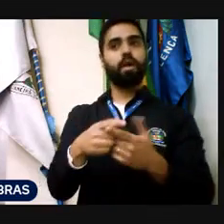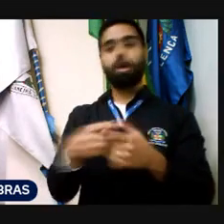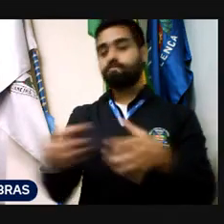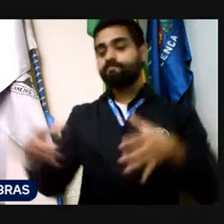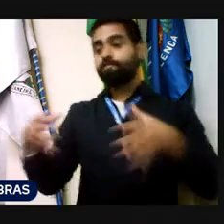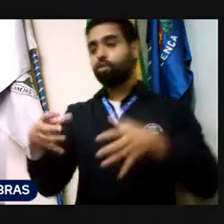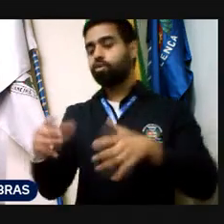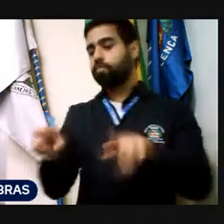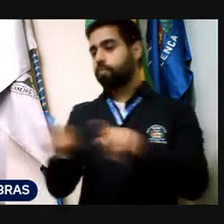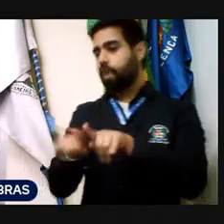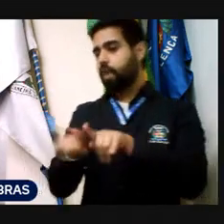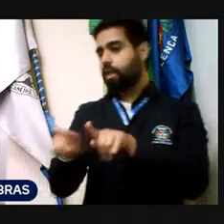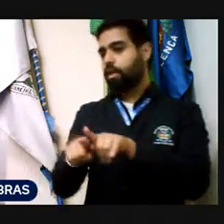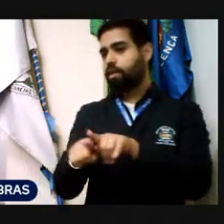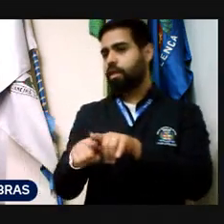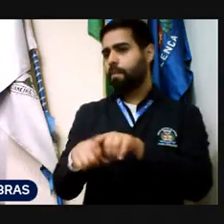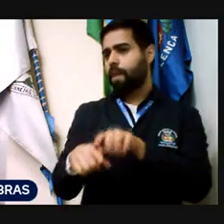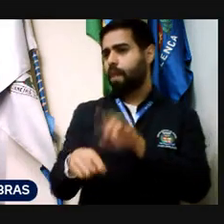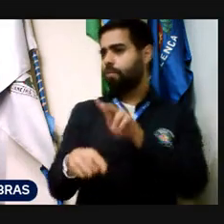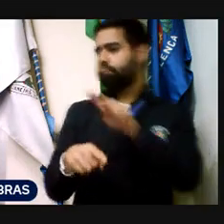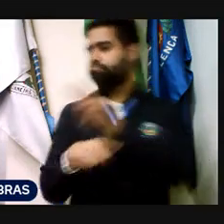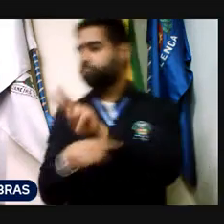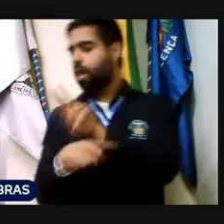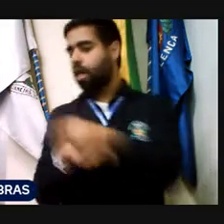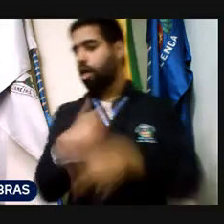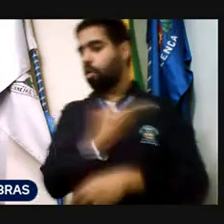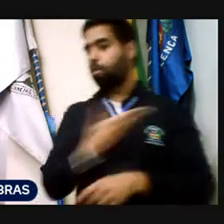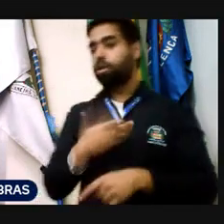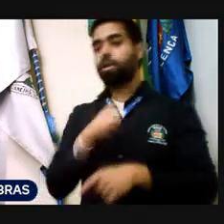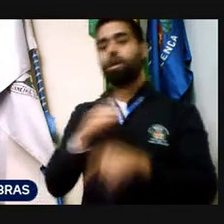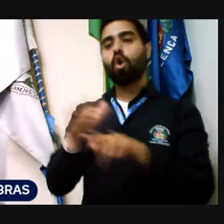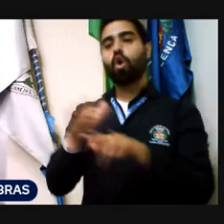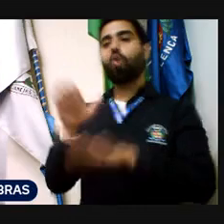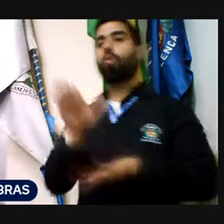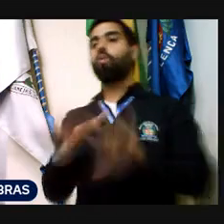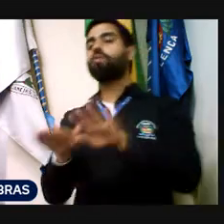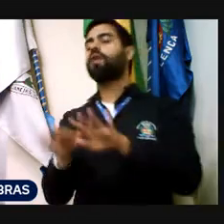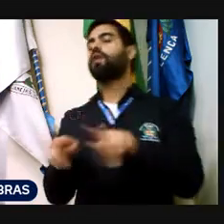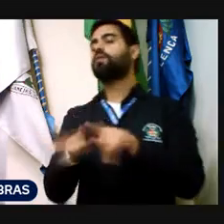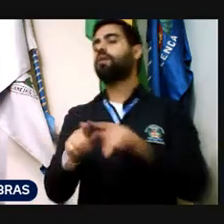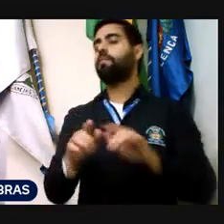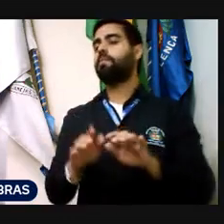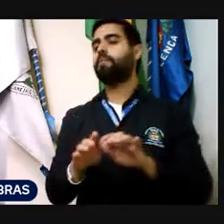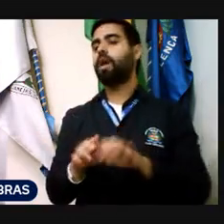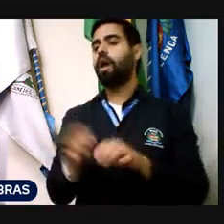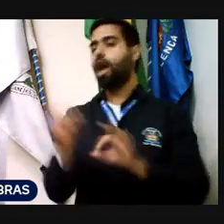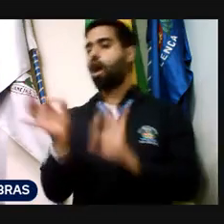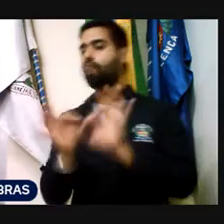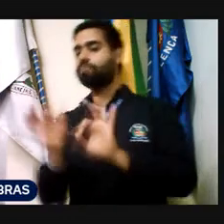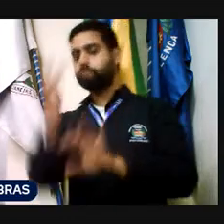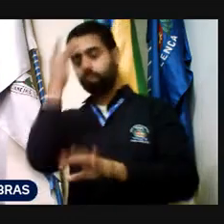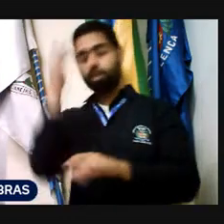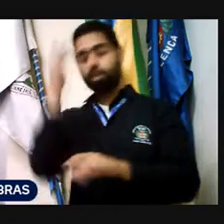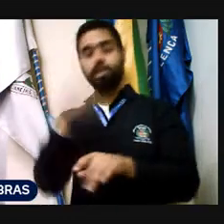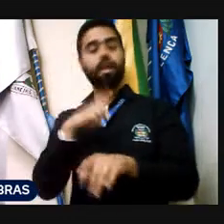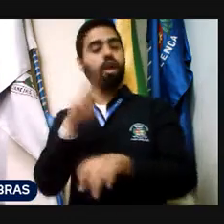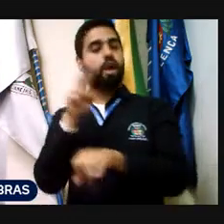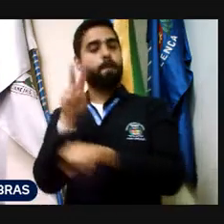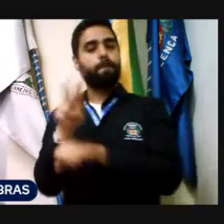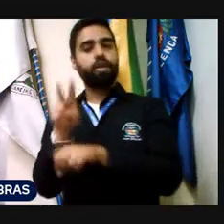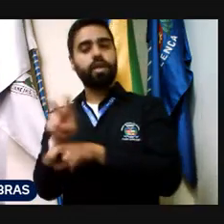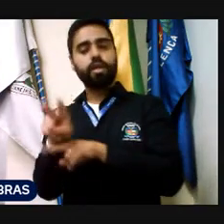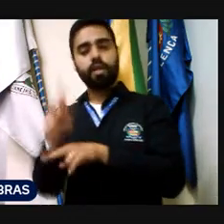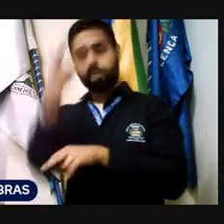também como força pública estadual, primando pelo zelo, honestidade e correção de propósitos com a finalidade de proteger o cidadão,